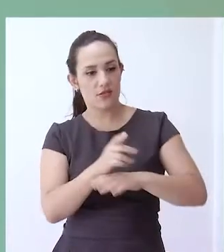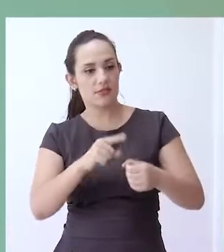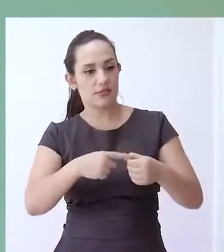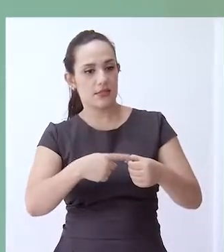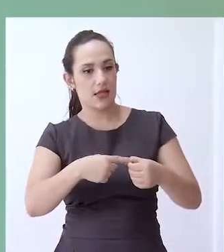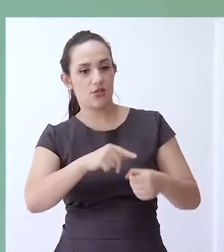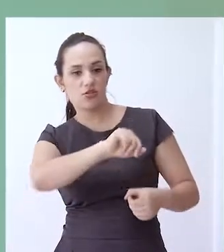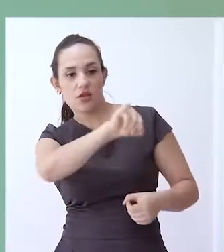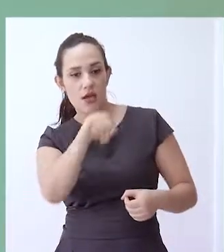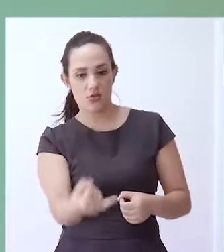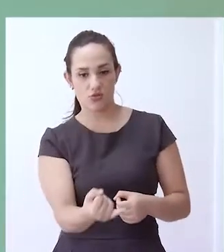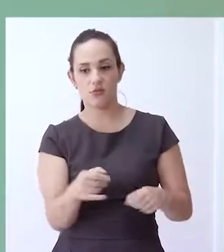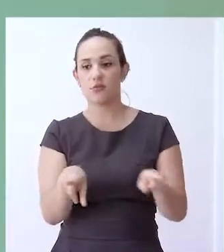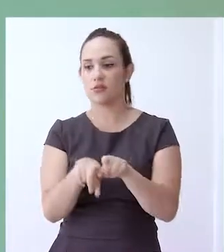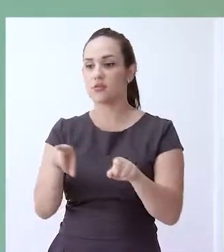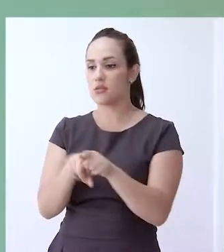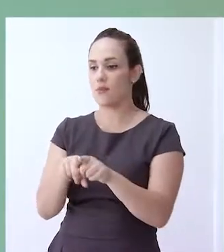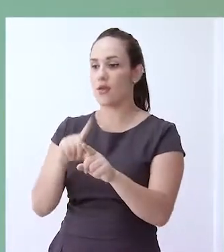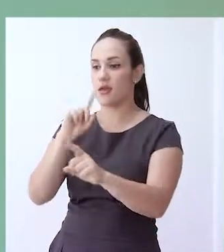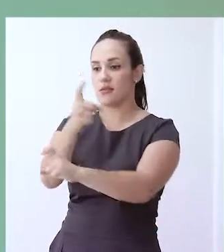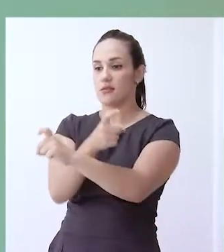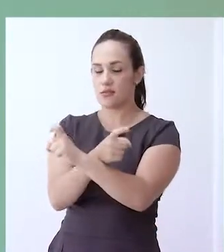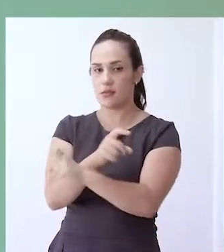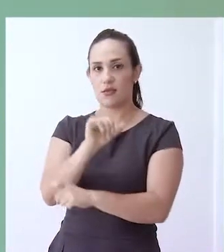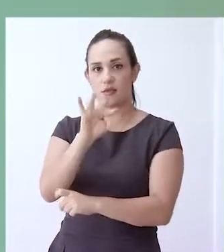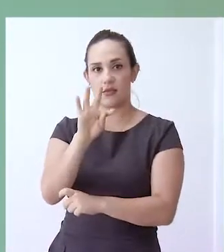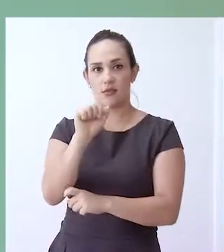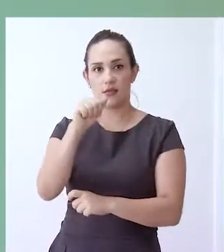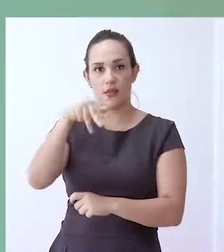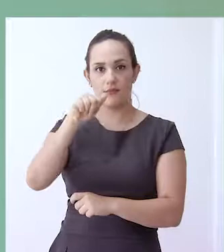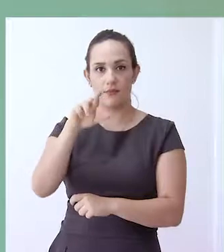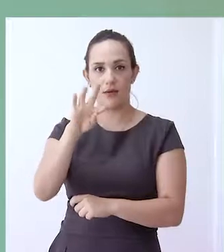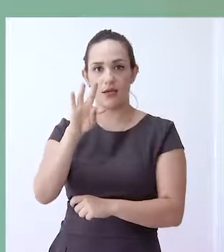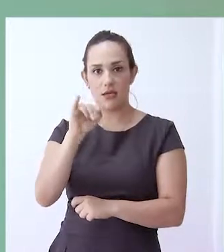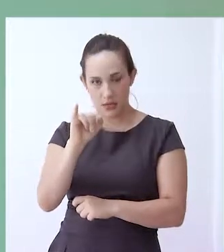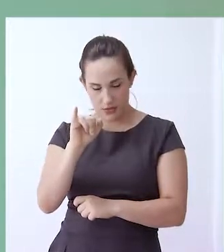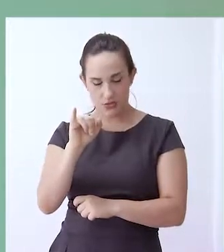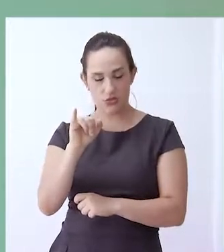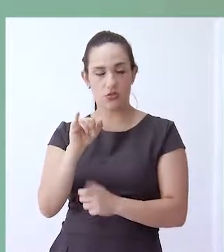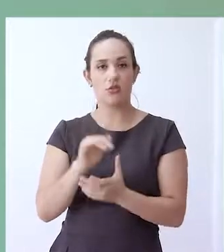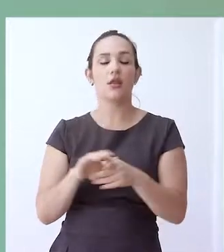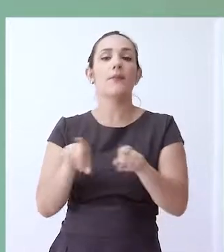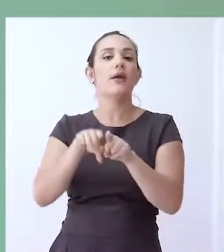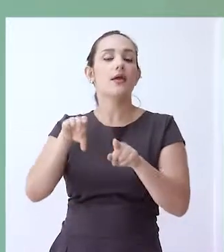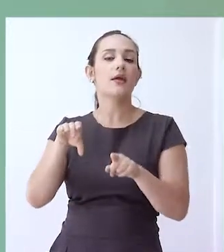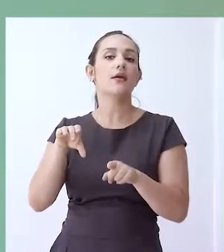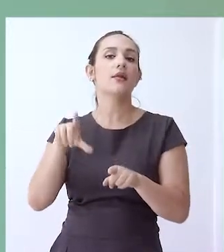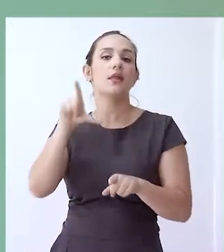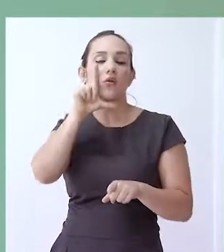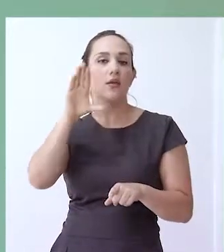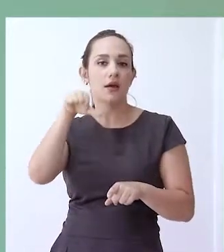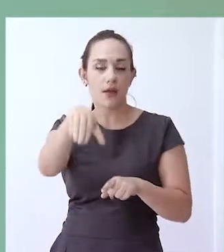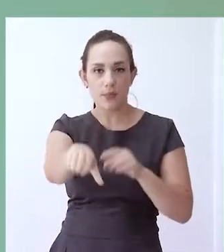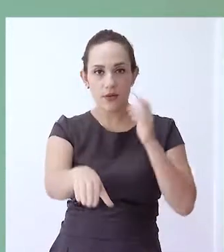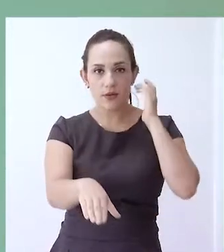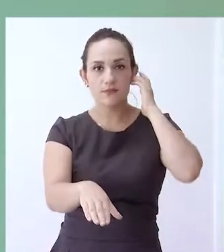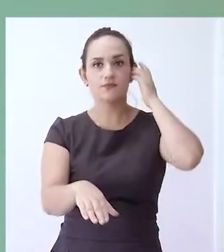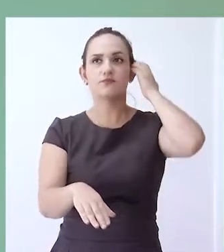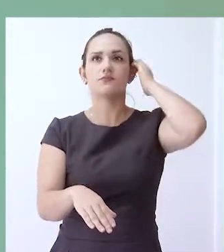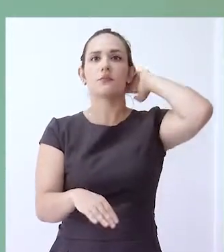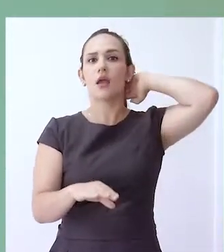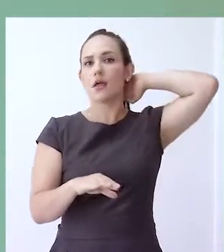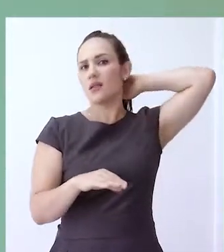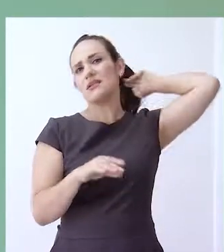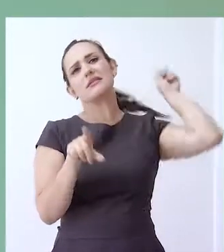João, o assentamento Itamaraty, em Ponta Porã, Laguna Carapã, Tacuru. Depois desse projeto,